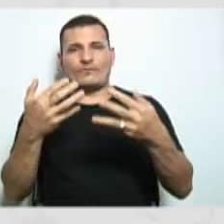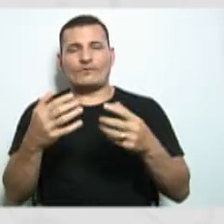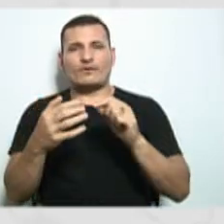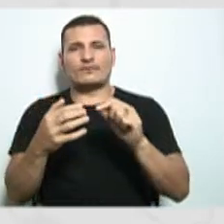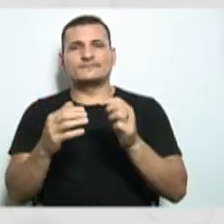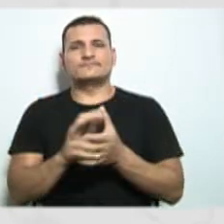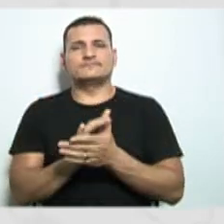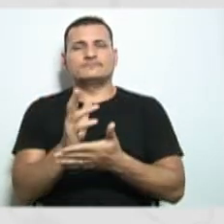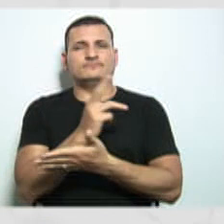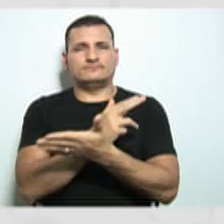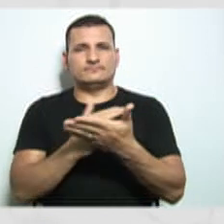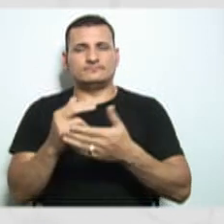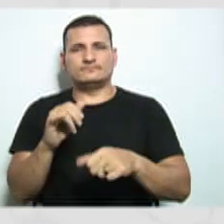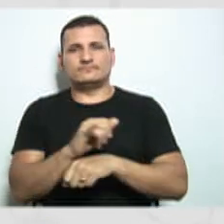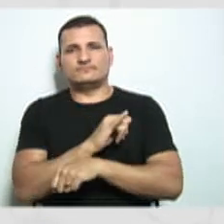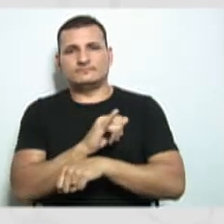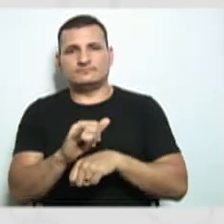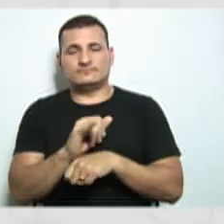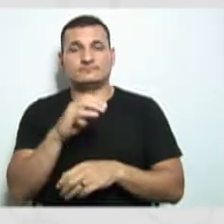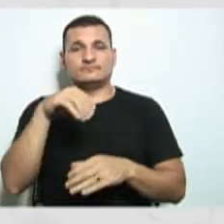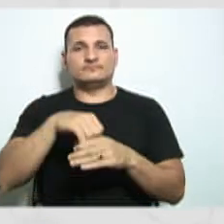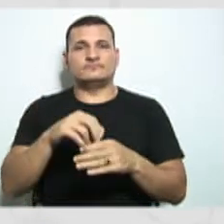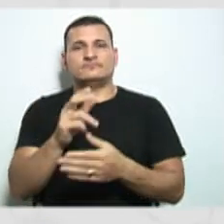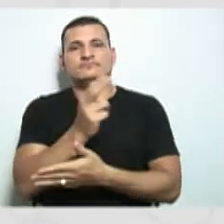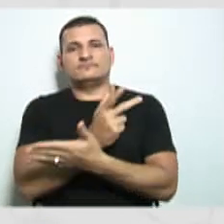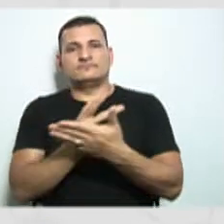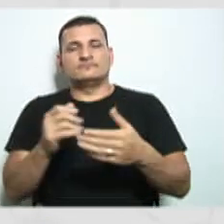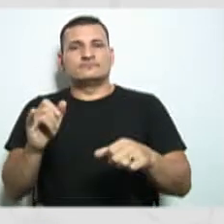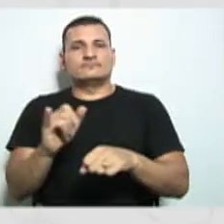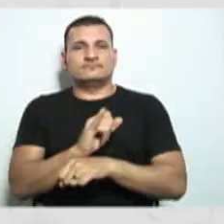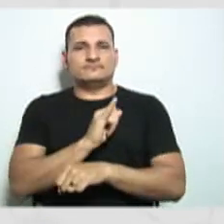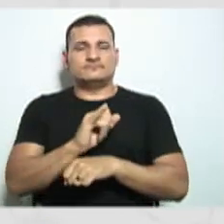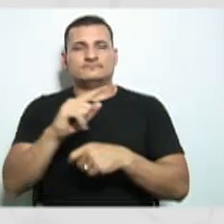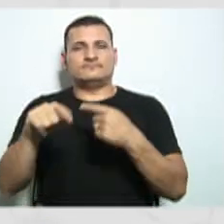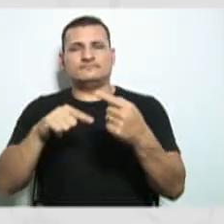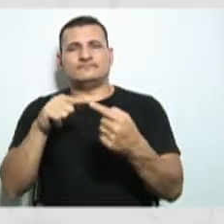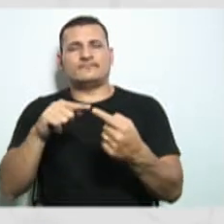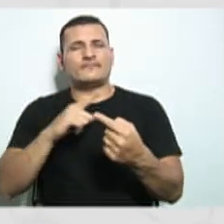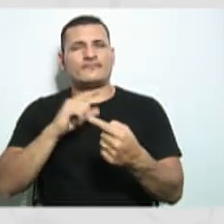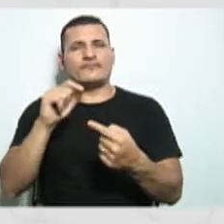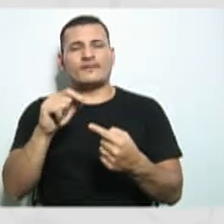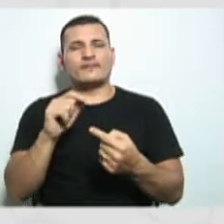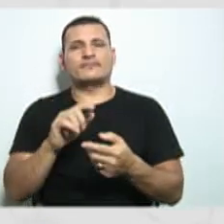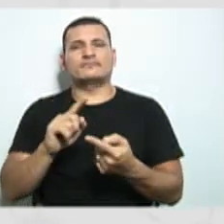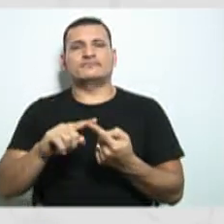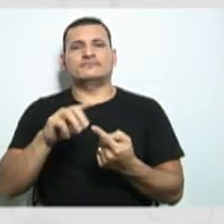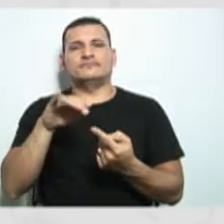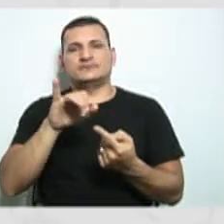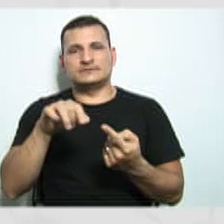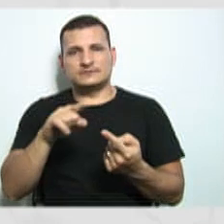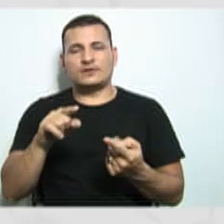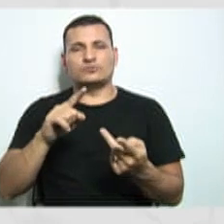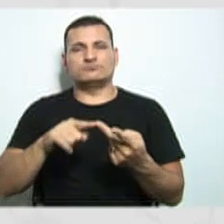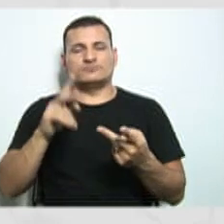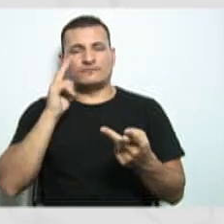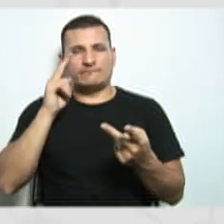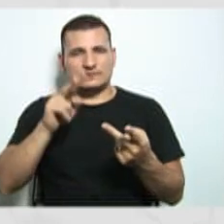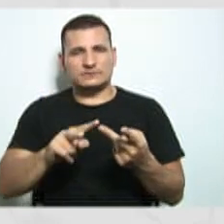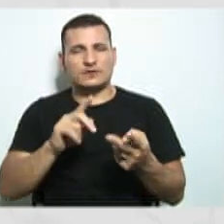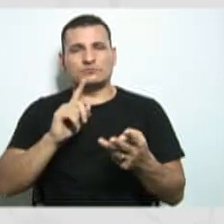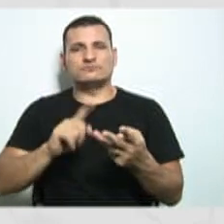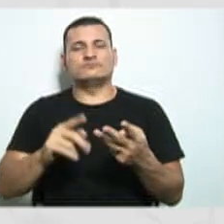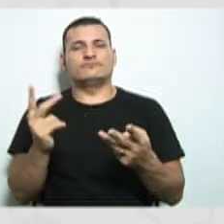mapa estratégico. Dentro do mapa estratégico, além dos objetivos, nós tínhamos o quê? A missão, a visão e, é claro,